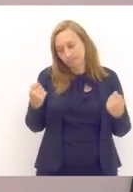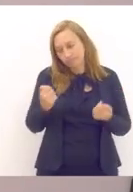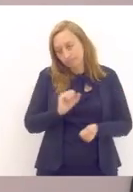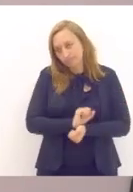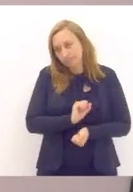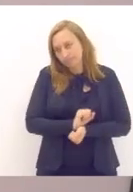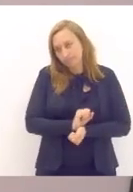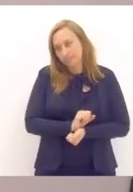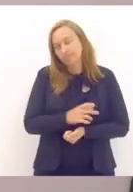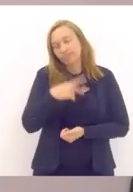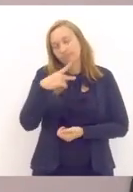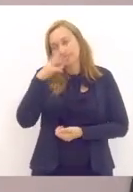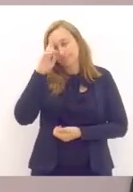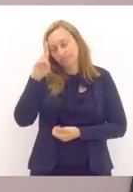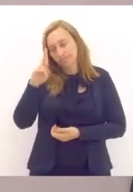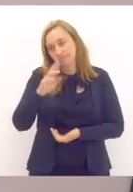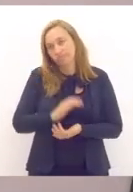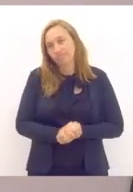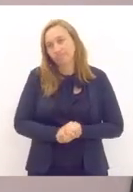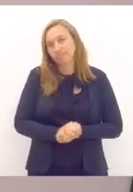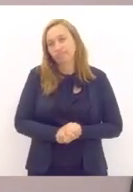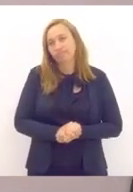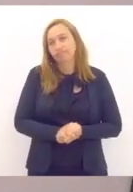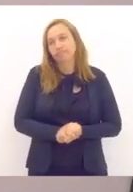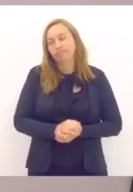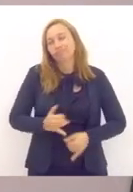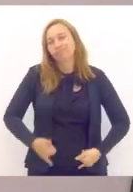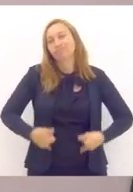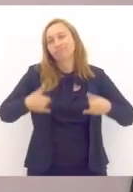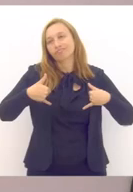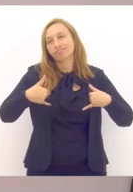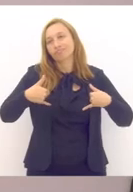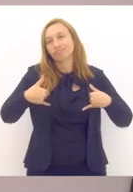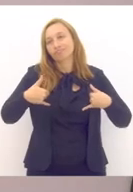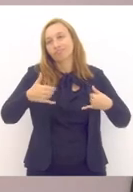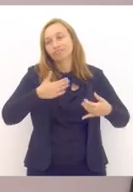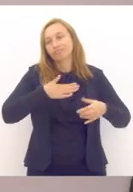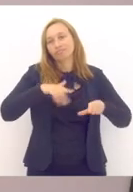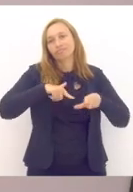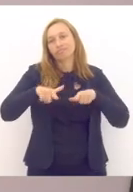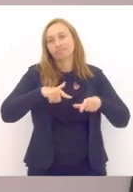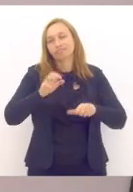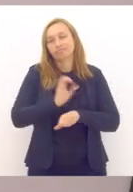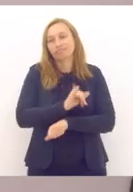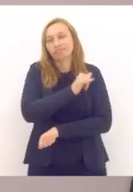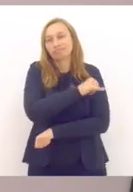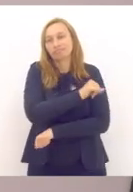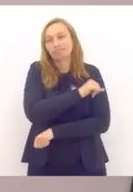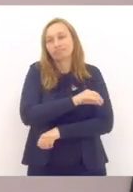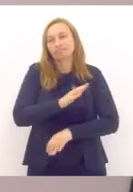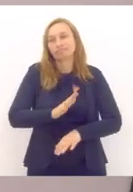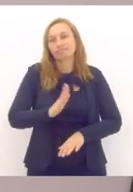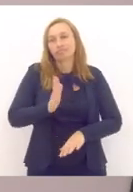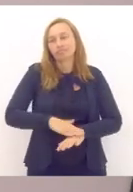eu digo para a senhora assim, vai ser o grande orgulho da minha passagem pelo Estado do Rio de Janeiro, muito mais que